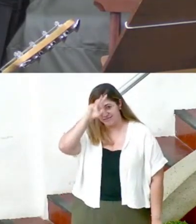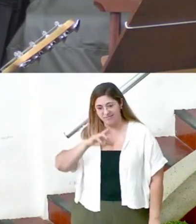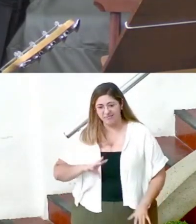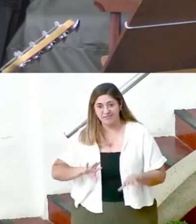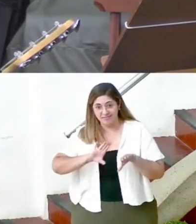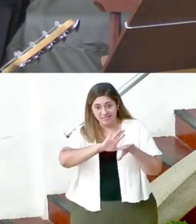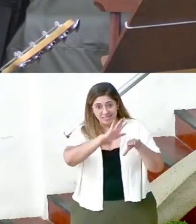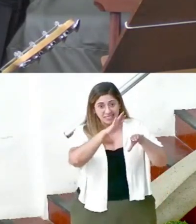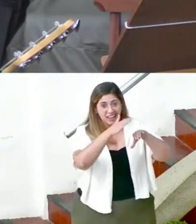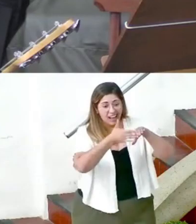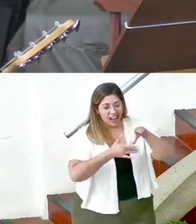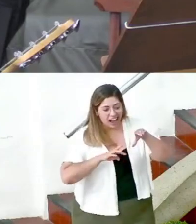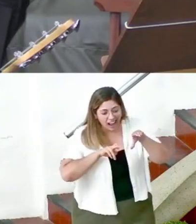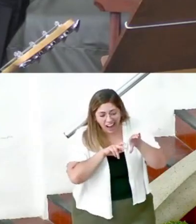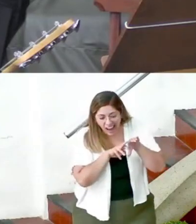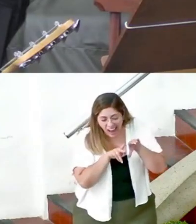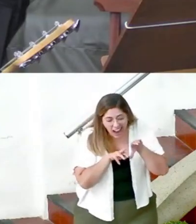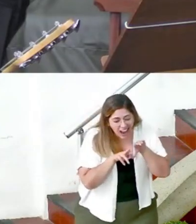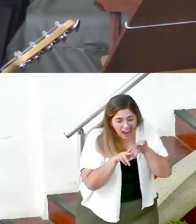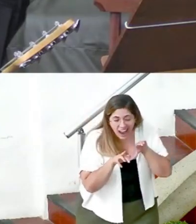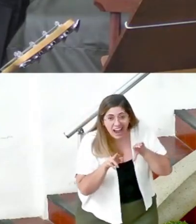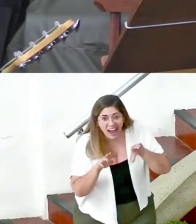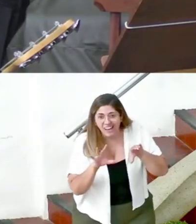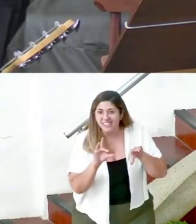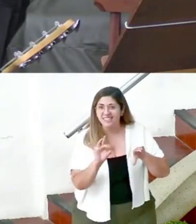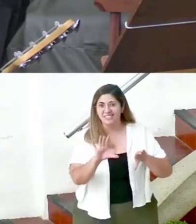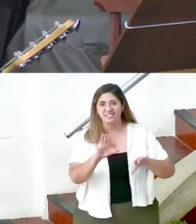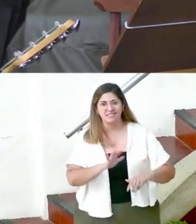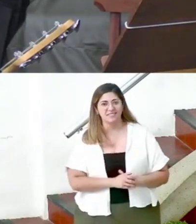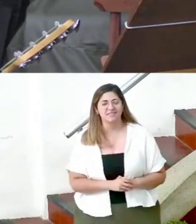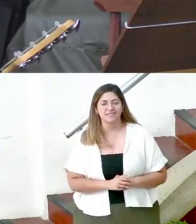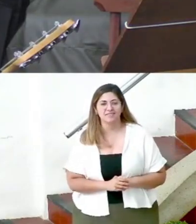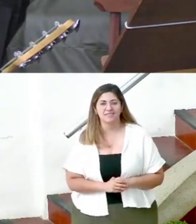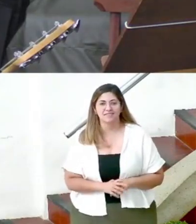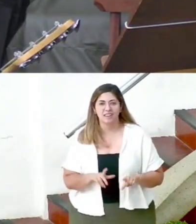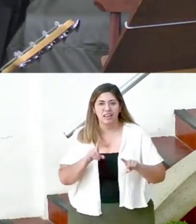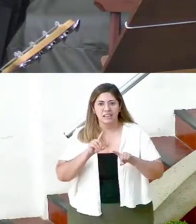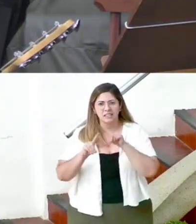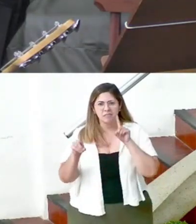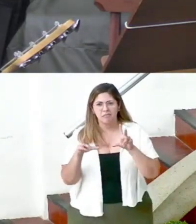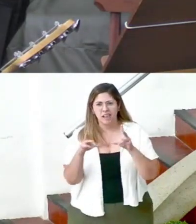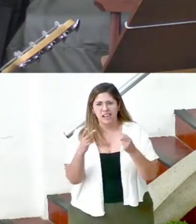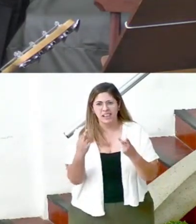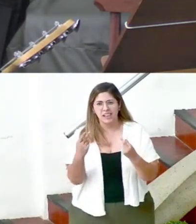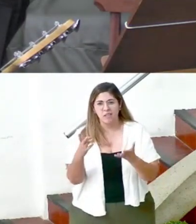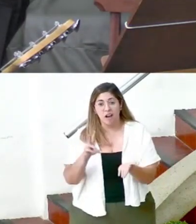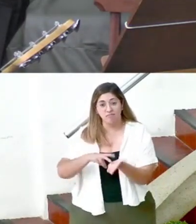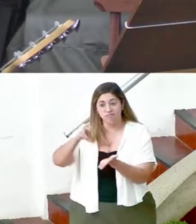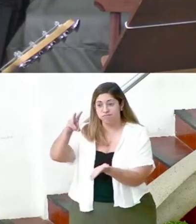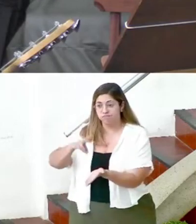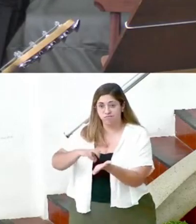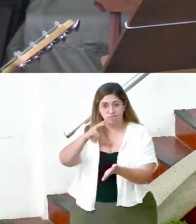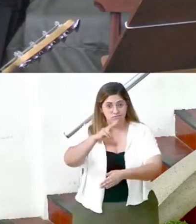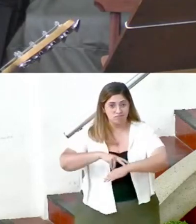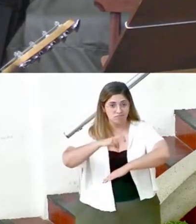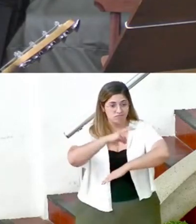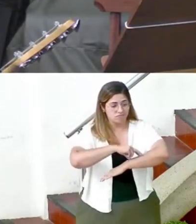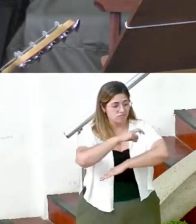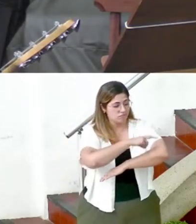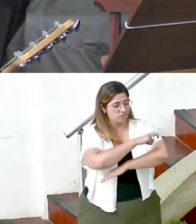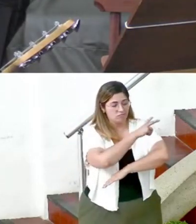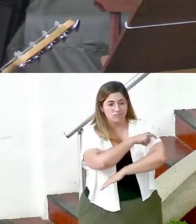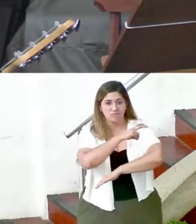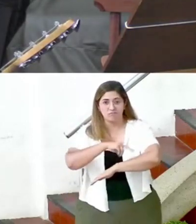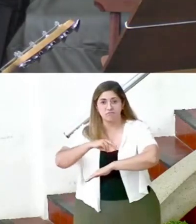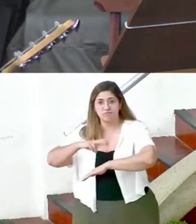seus esconderijos. Não, deixa eu falar um pouco mais. São como rãs participando de um simpósio ao redor